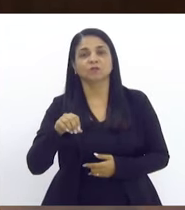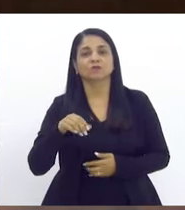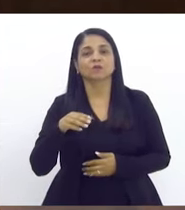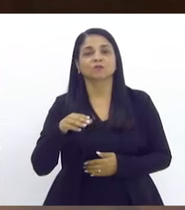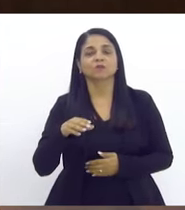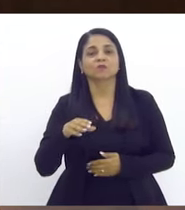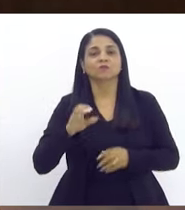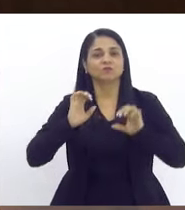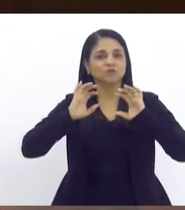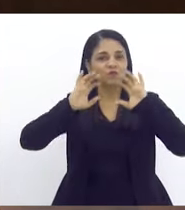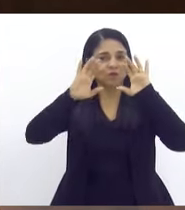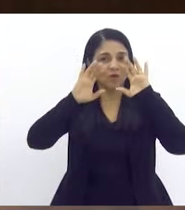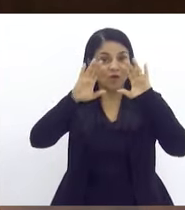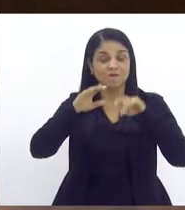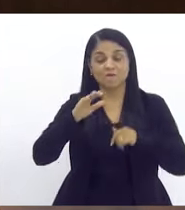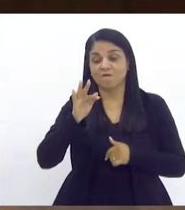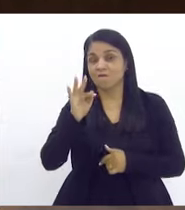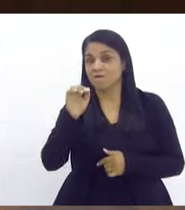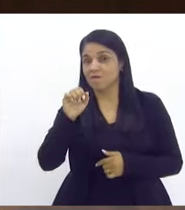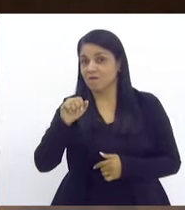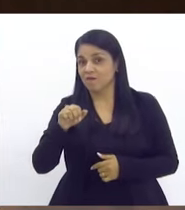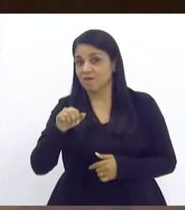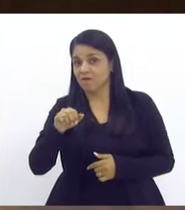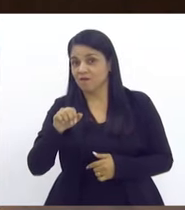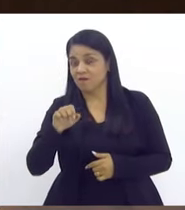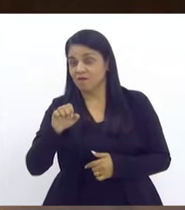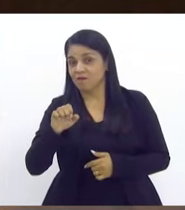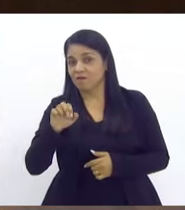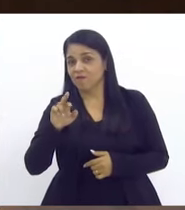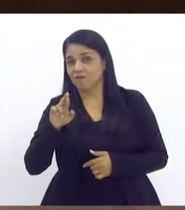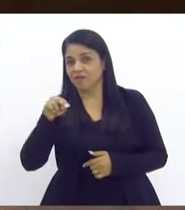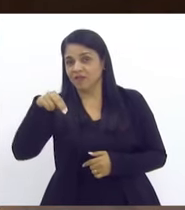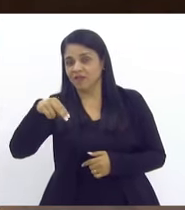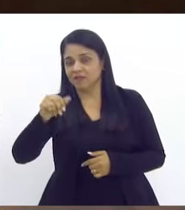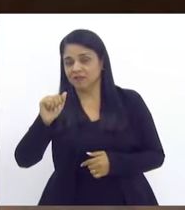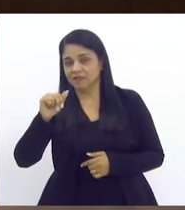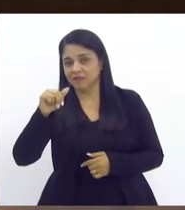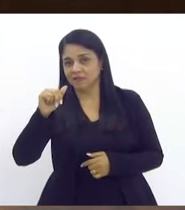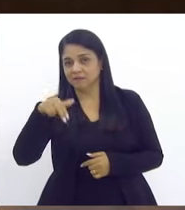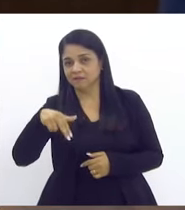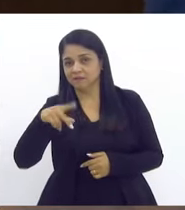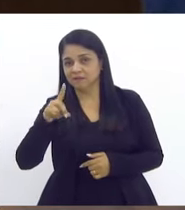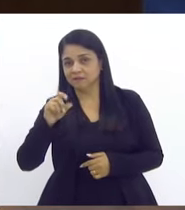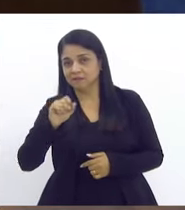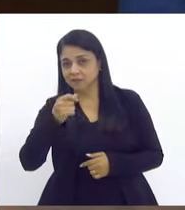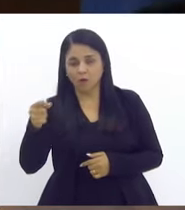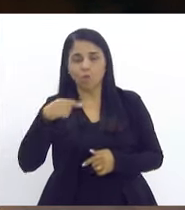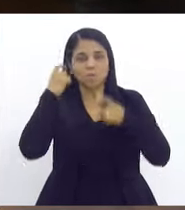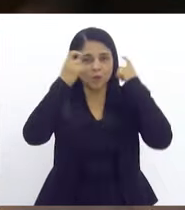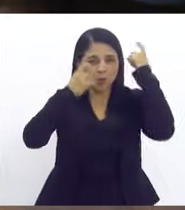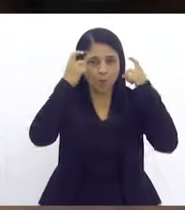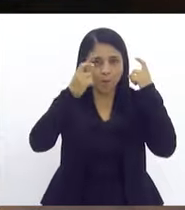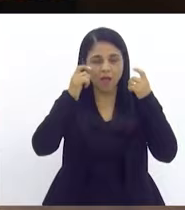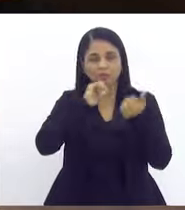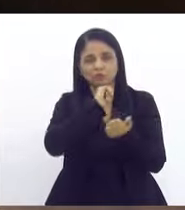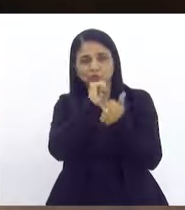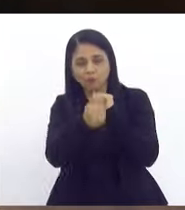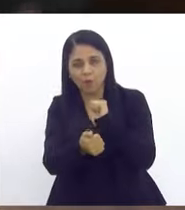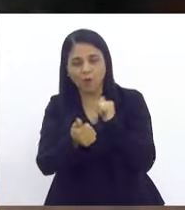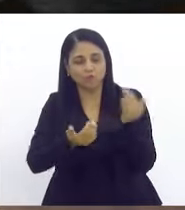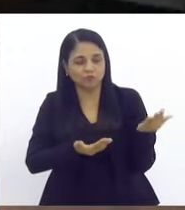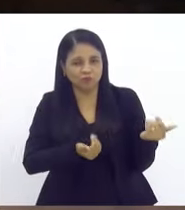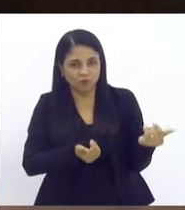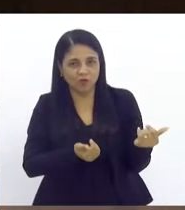do vôlei. Esse homem tão preocupado com o meio ambiente, com o esporte, com a juventude. Então, muitíssimo